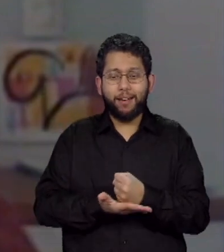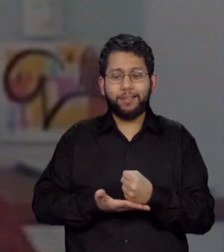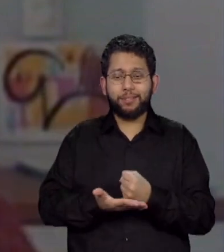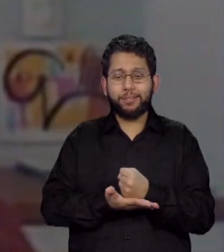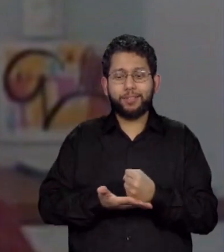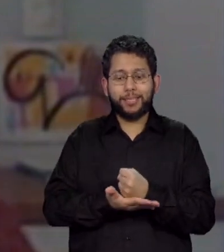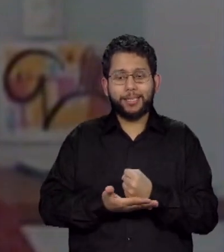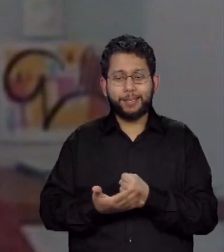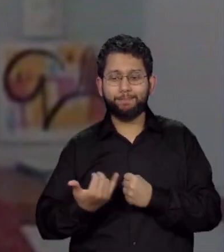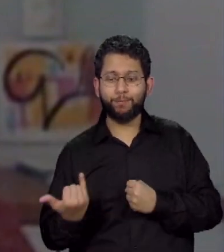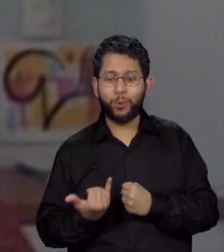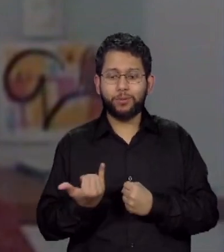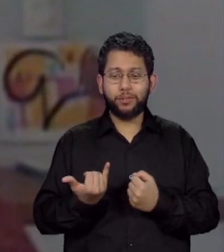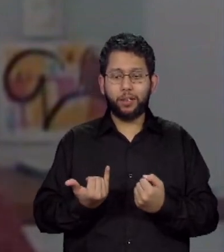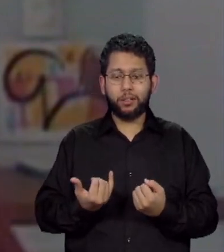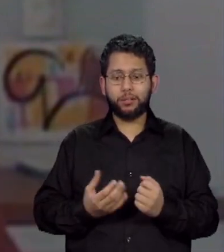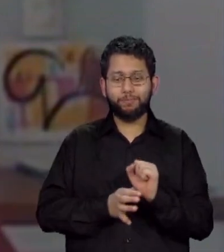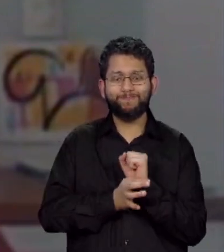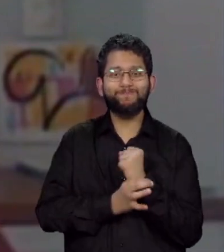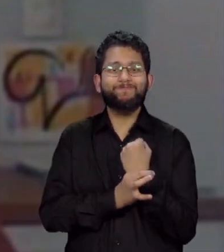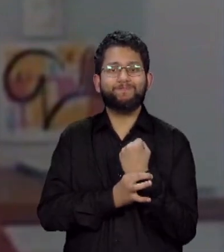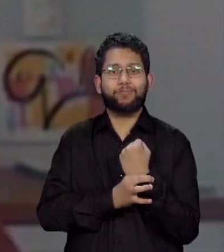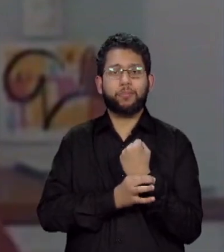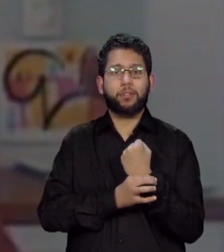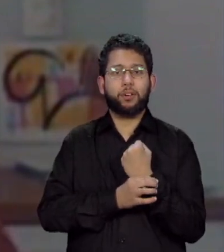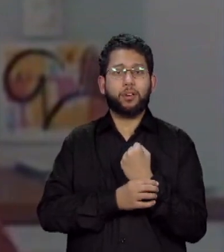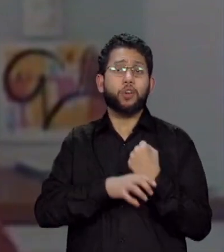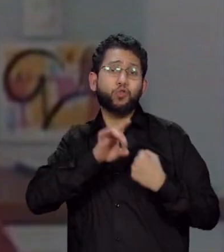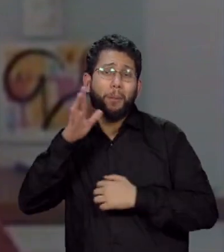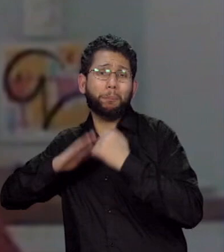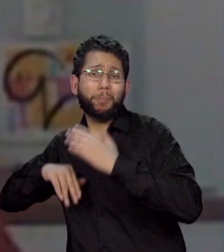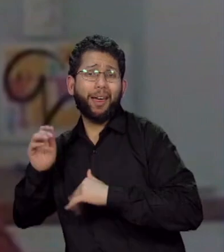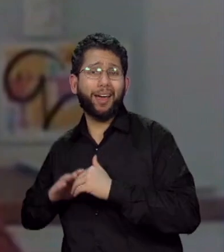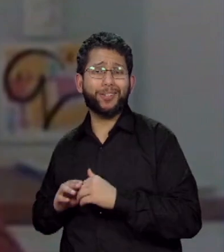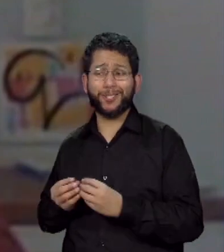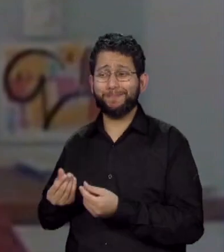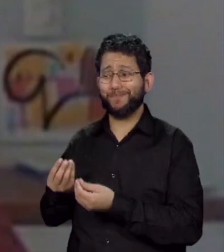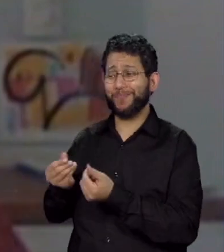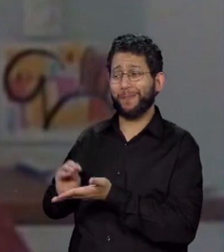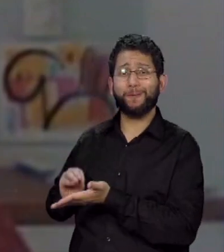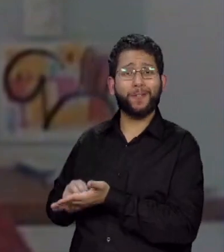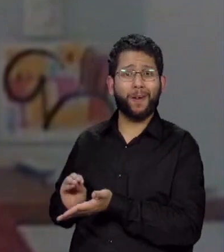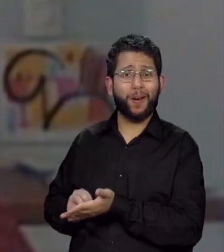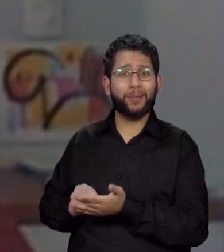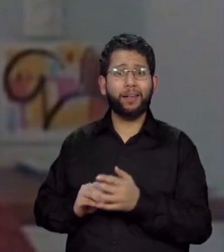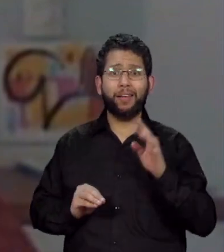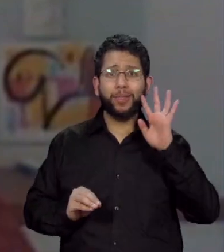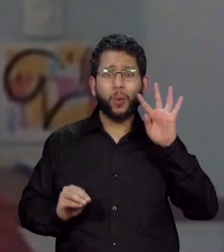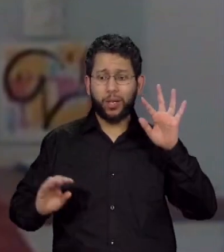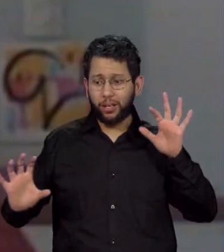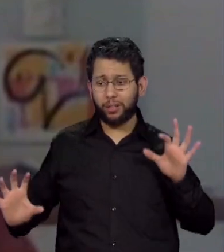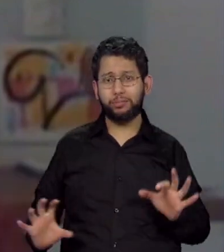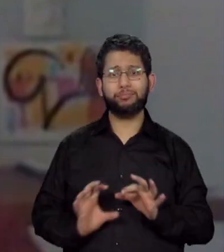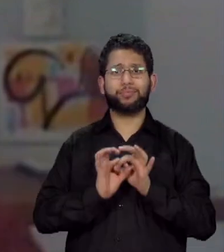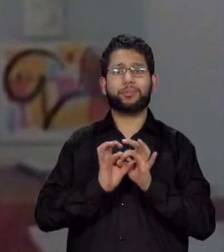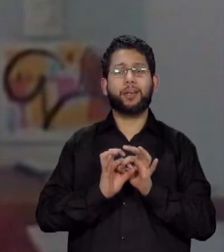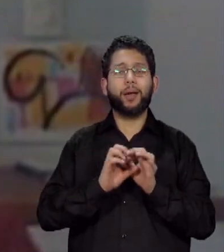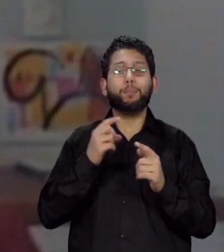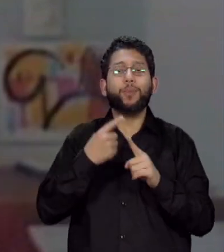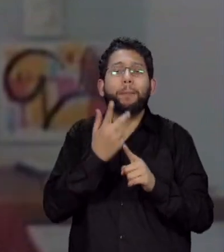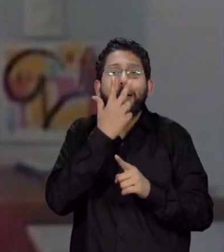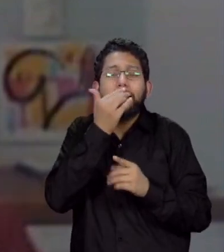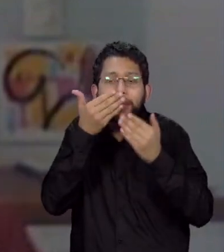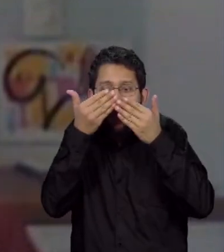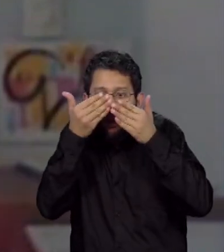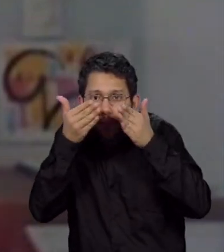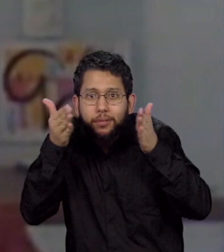um embasamento que só a prática também não te traz, né? Que consegue te dar uma amplitude de